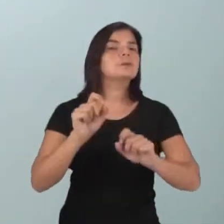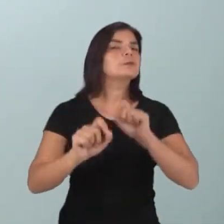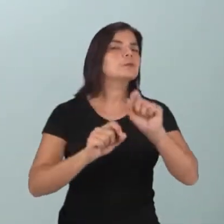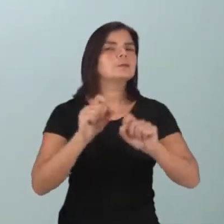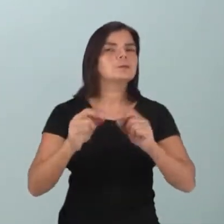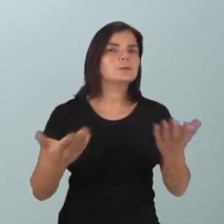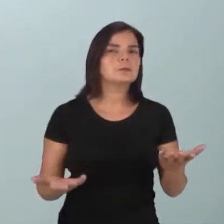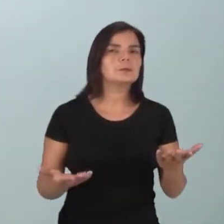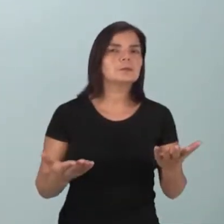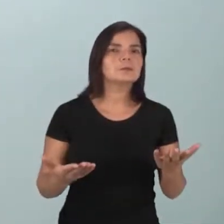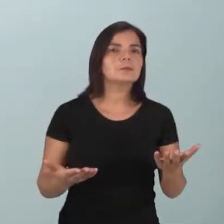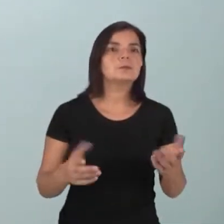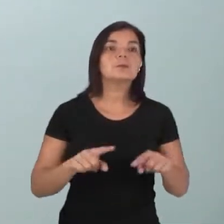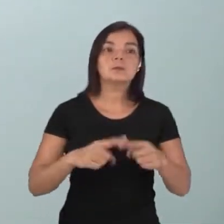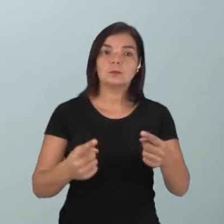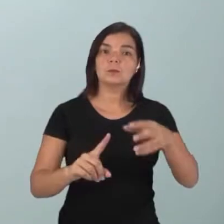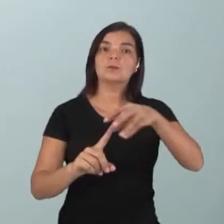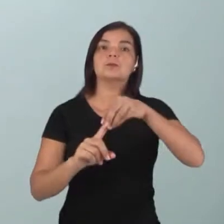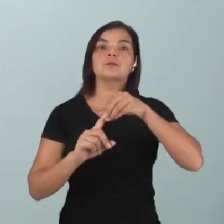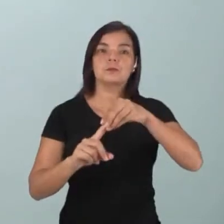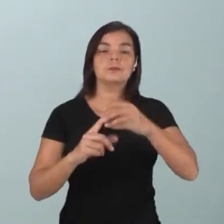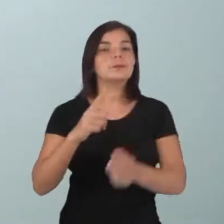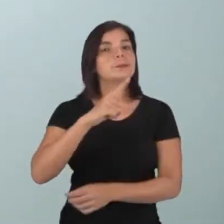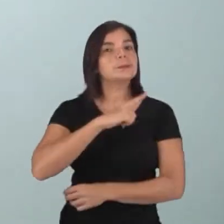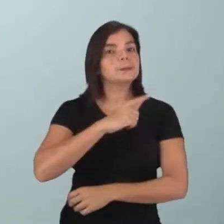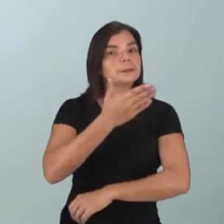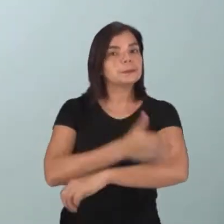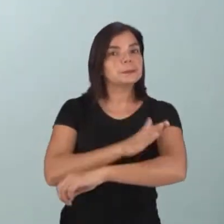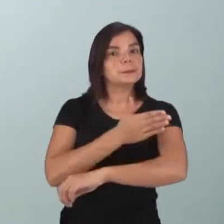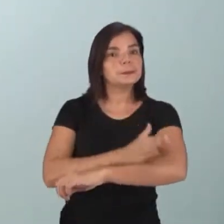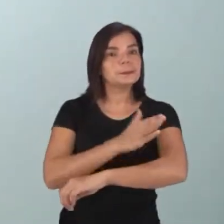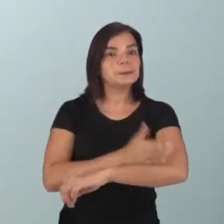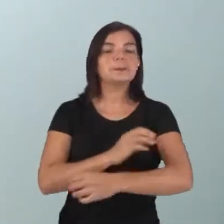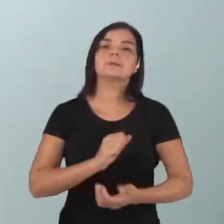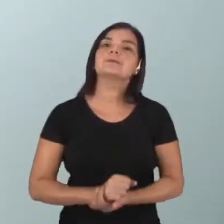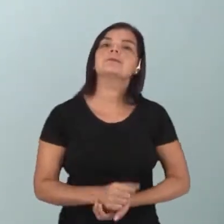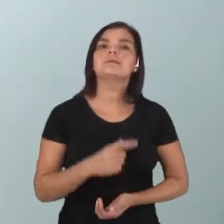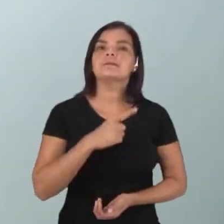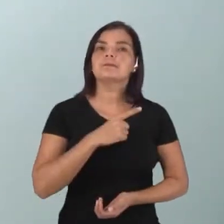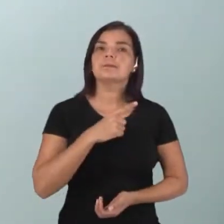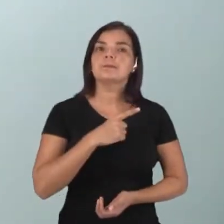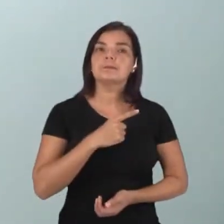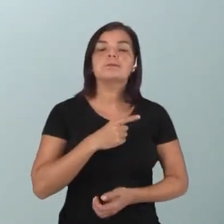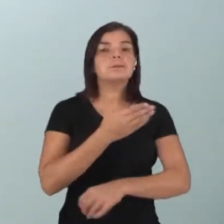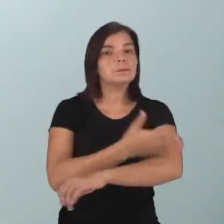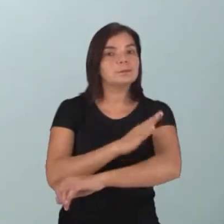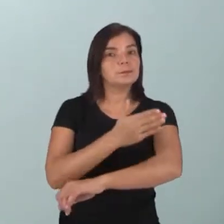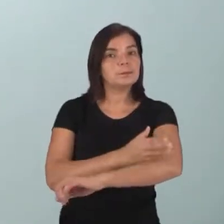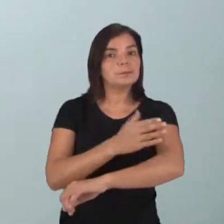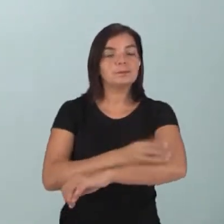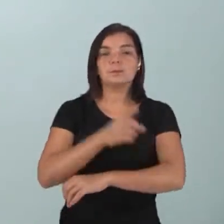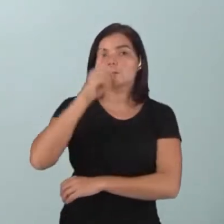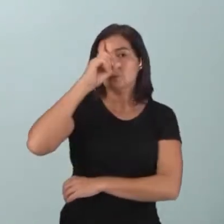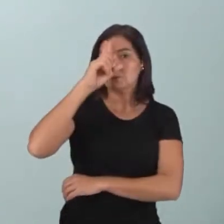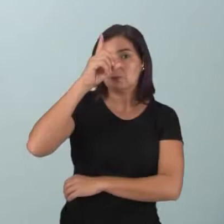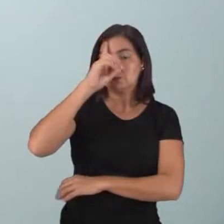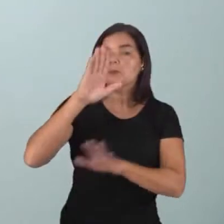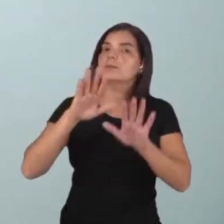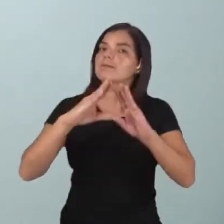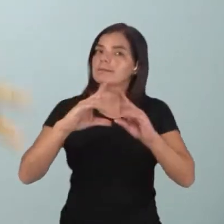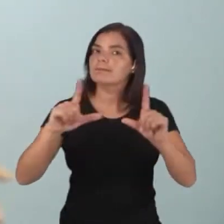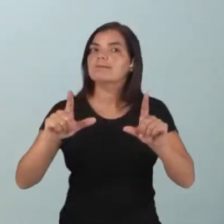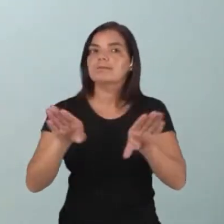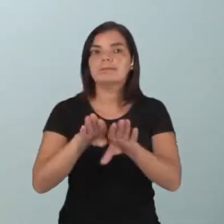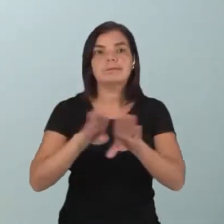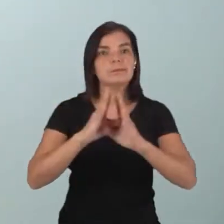né? Com qual funcionalidade a gente está treinando, né? A gente está treinando com as nossas tarefas do dia a dia. Claro que quando a